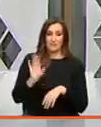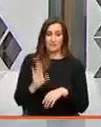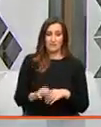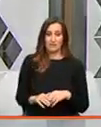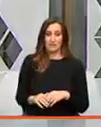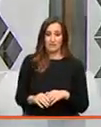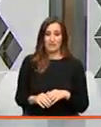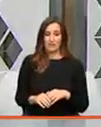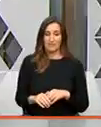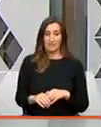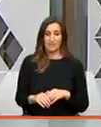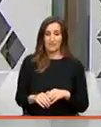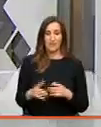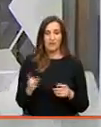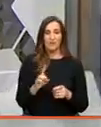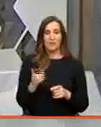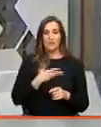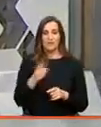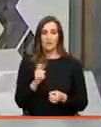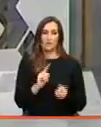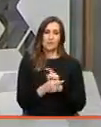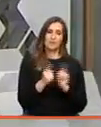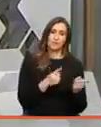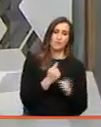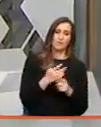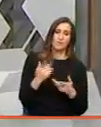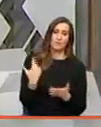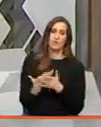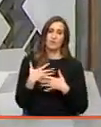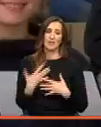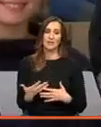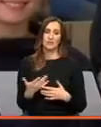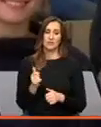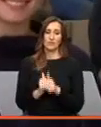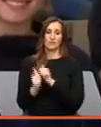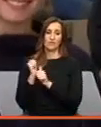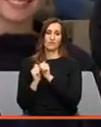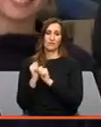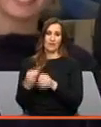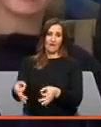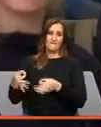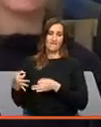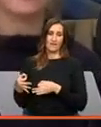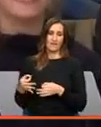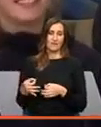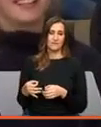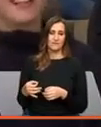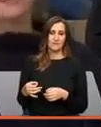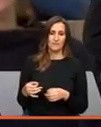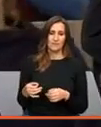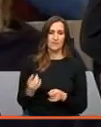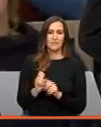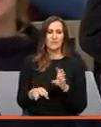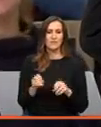ao contrário o final vou sair vou sair mas ela como ficamos muito afinal vai quatro olhos dois estados o que quis